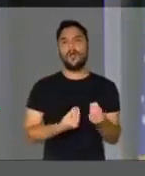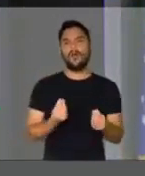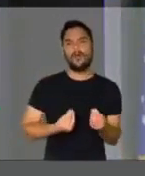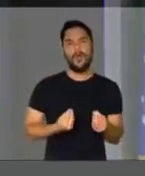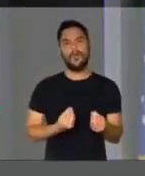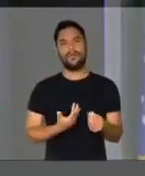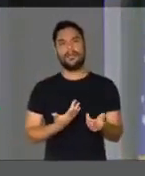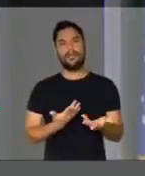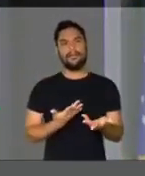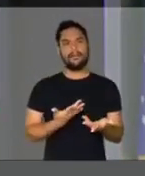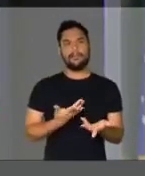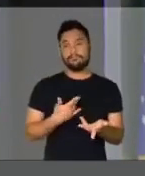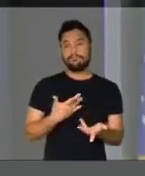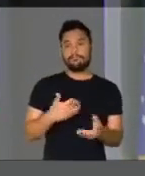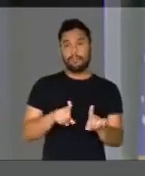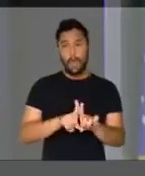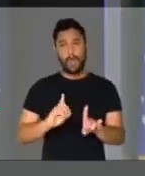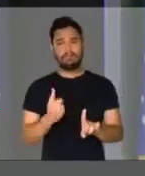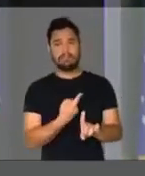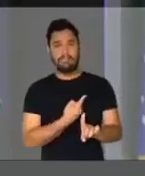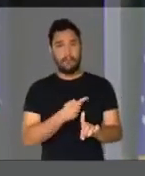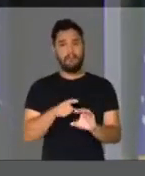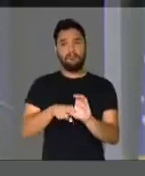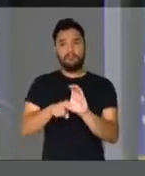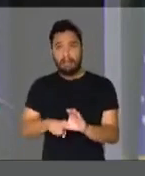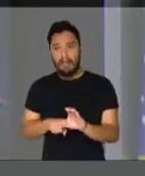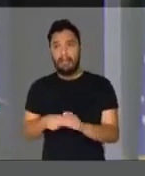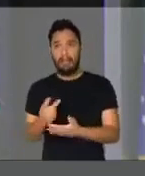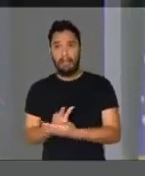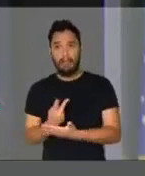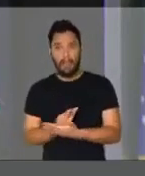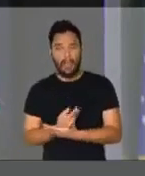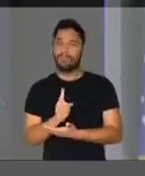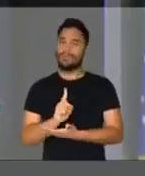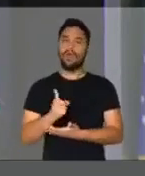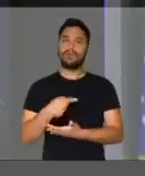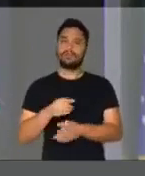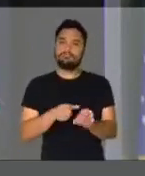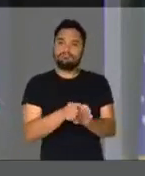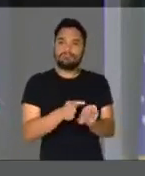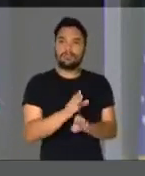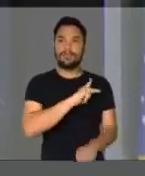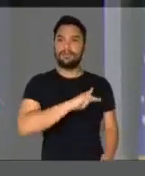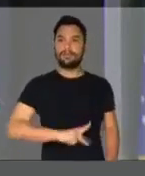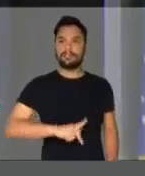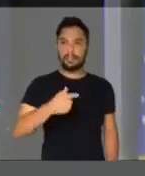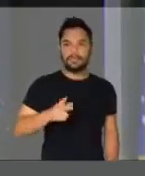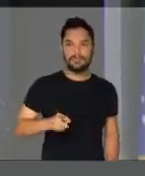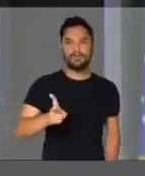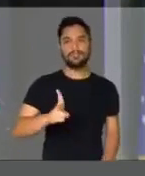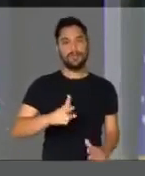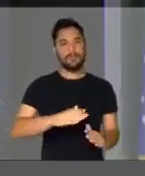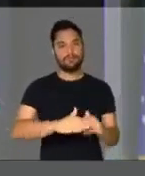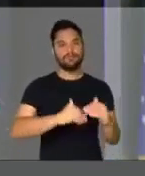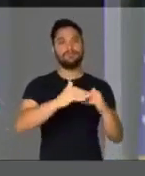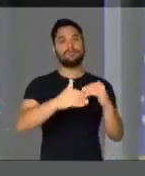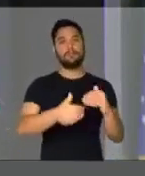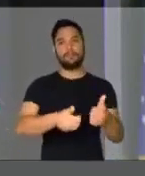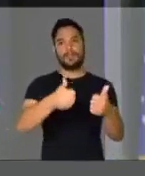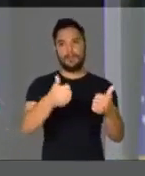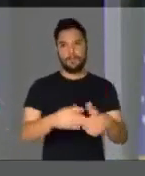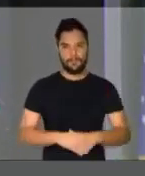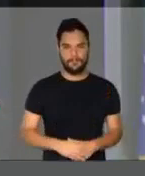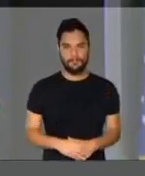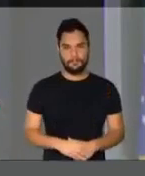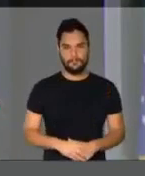com o erro de outrem, mas com a tentativa de orientá-lo ao bom caminho. E nessa histórica e apaixonante